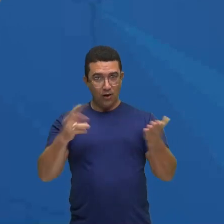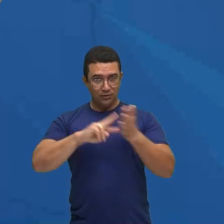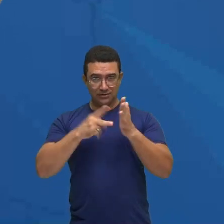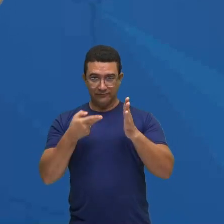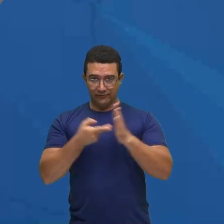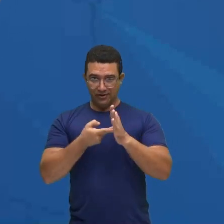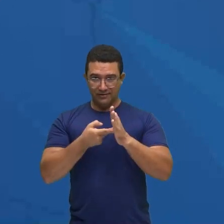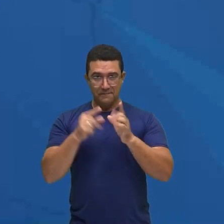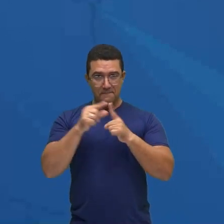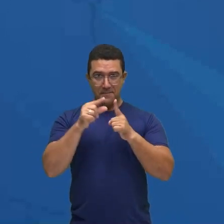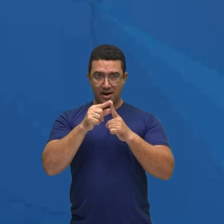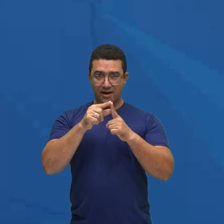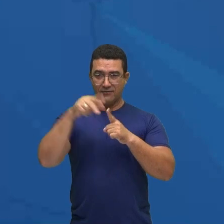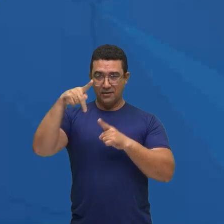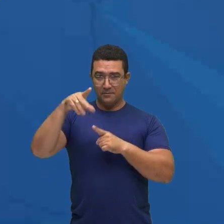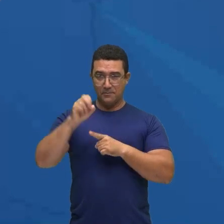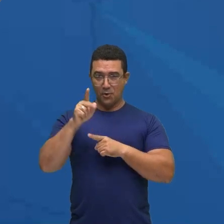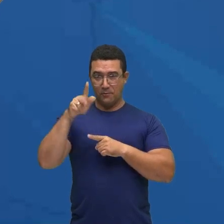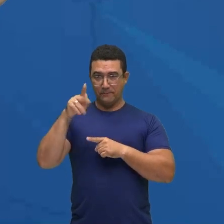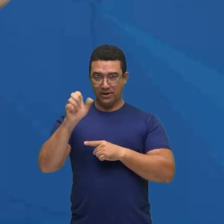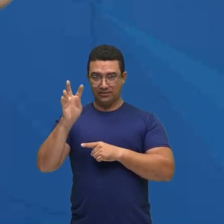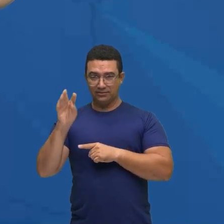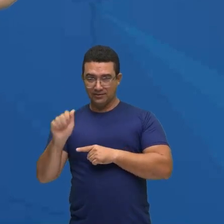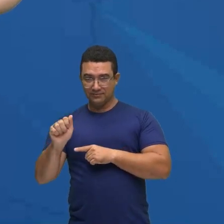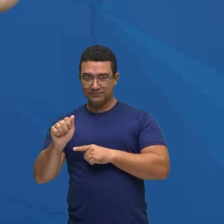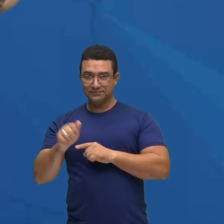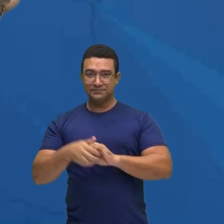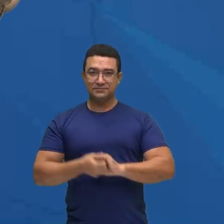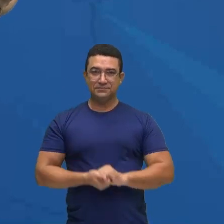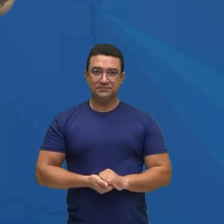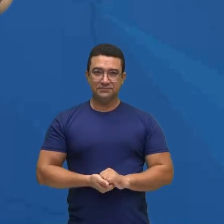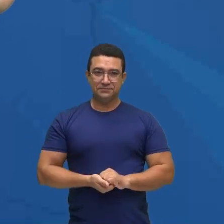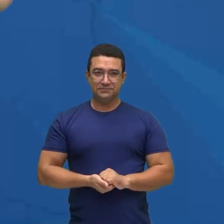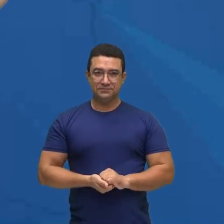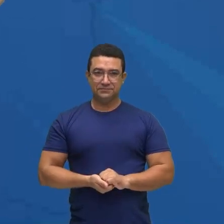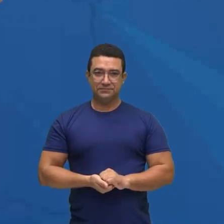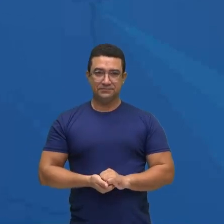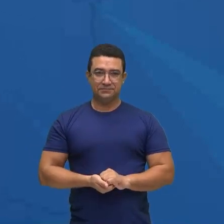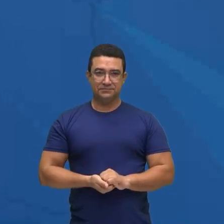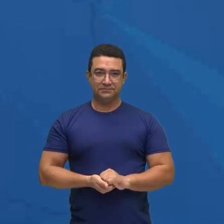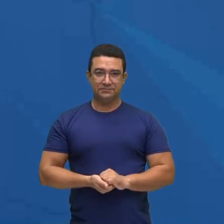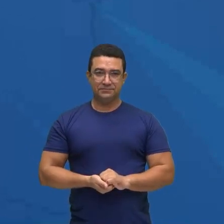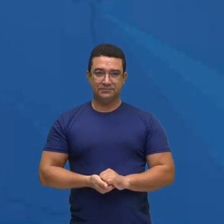anterior, temos aí, ó, mexerica também é significado de bergamota, né? É isso